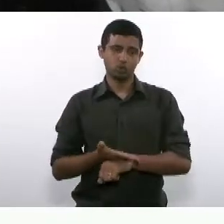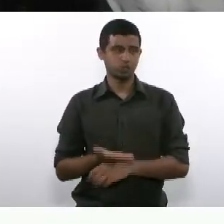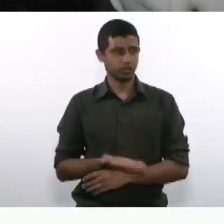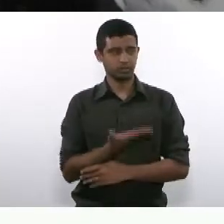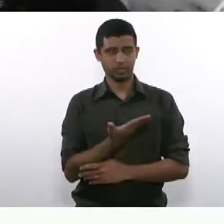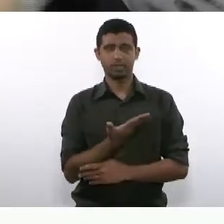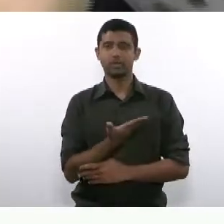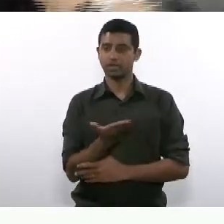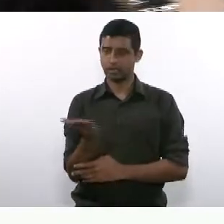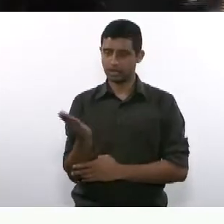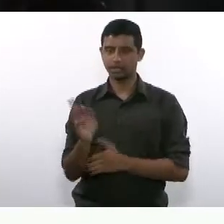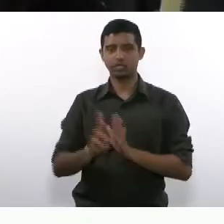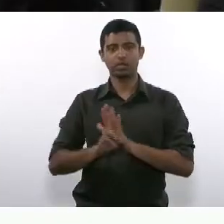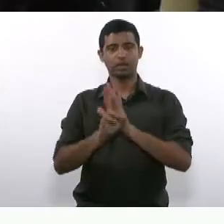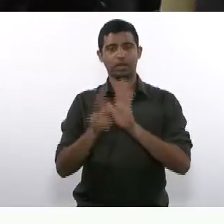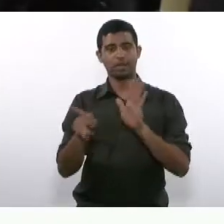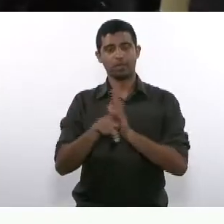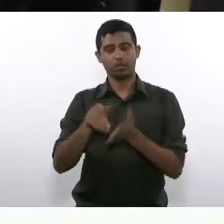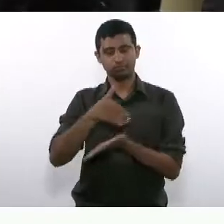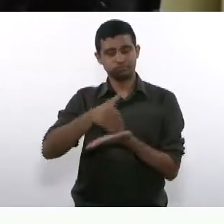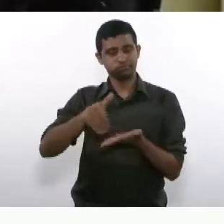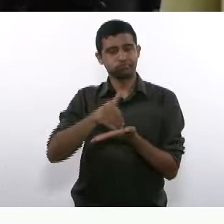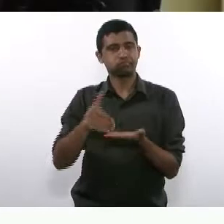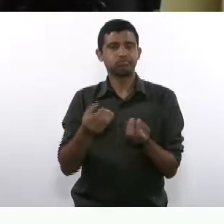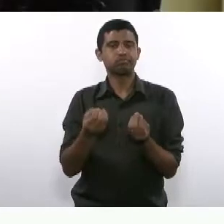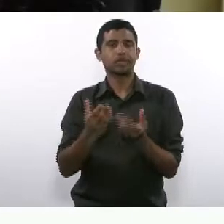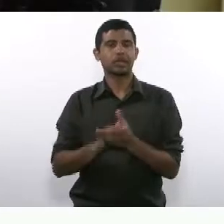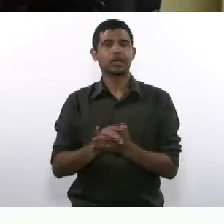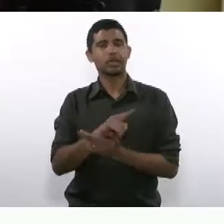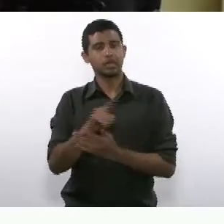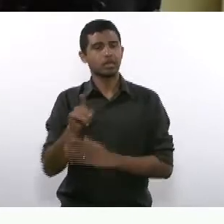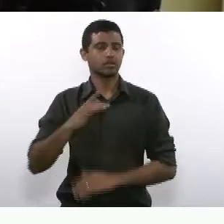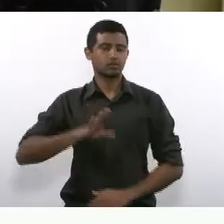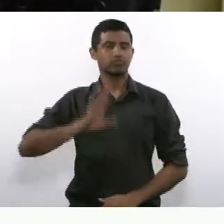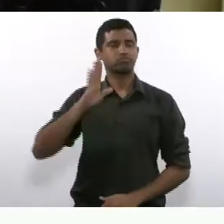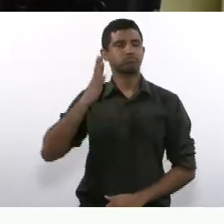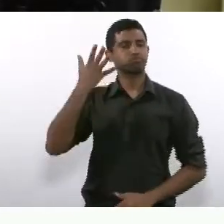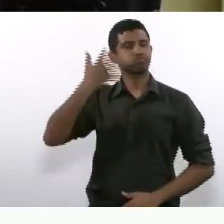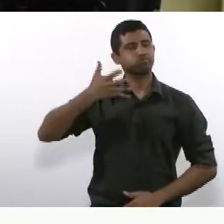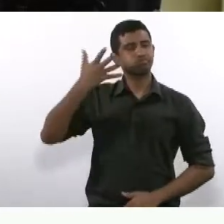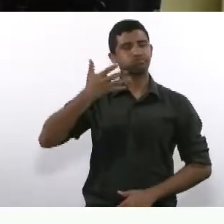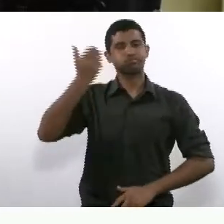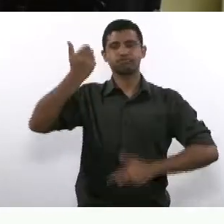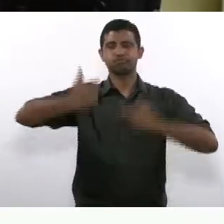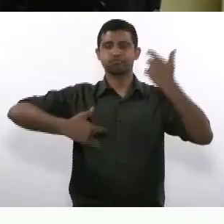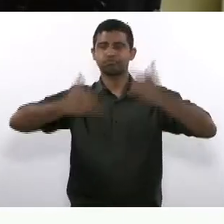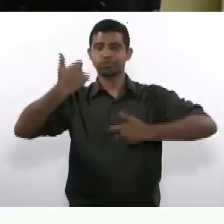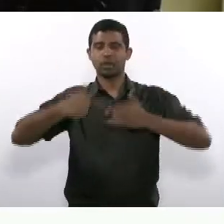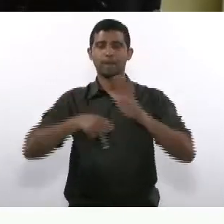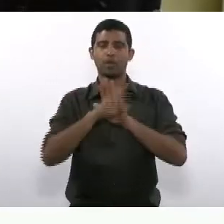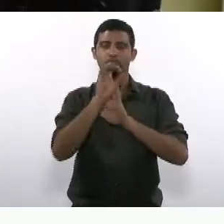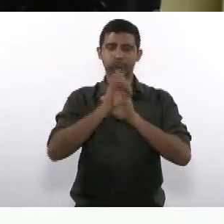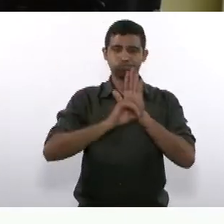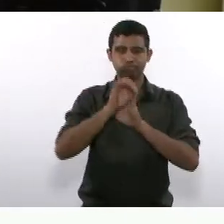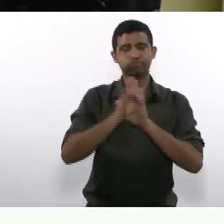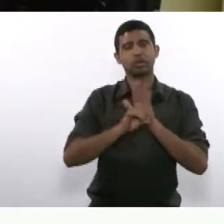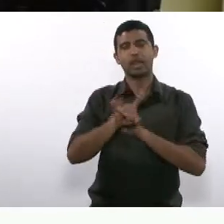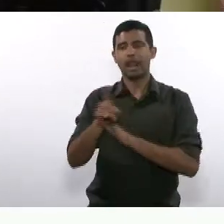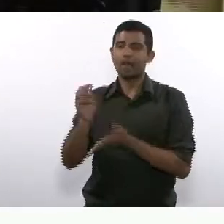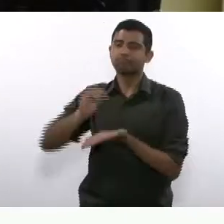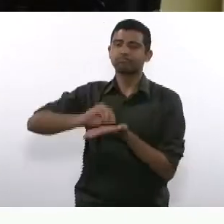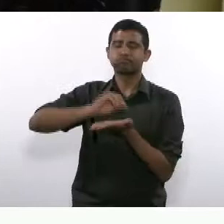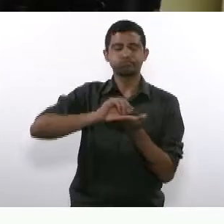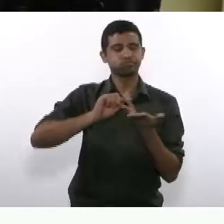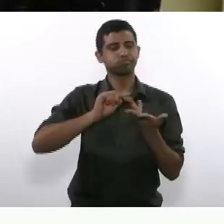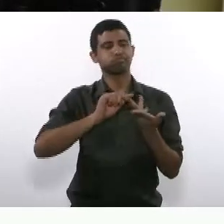para os representantes das secretarias, para que possam fazer uma explanação da composição orçamentária, das necessidades,